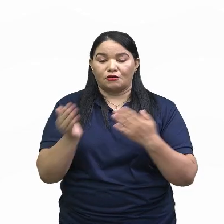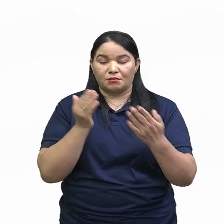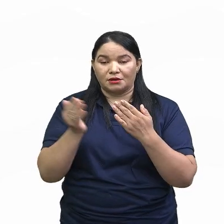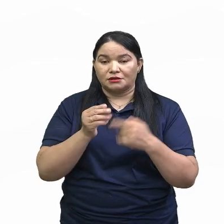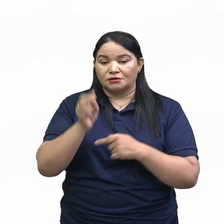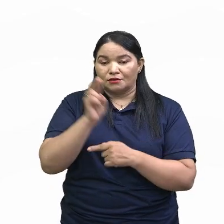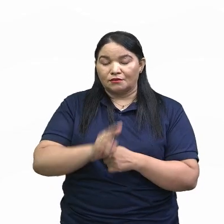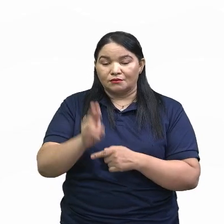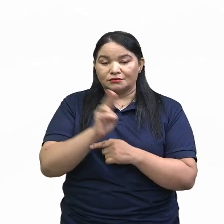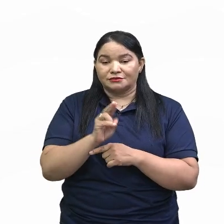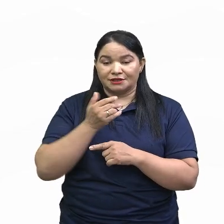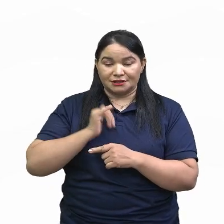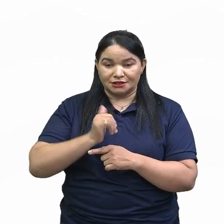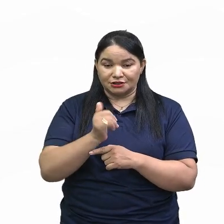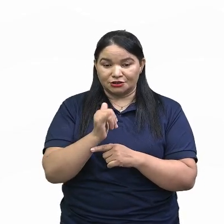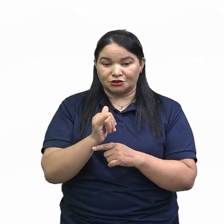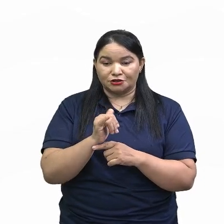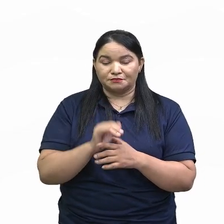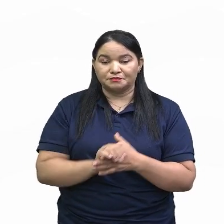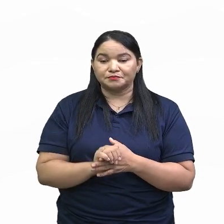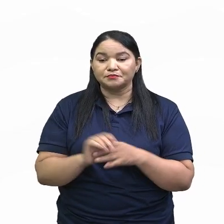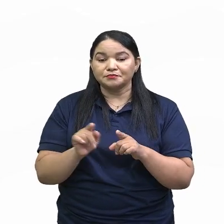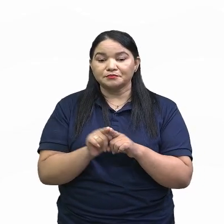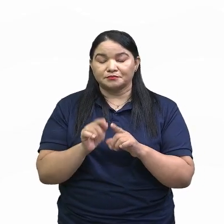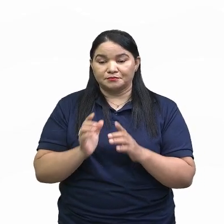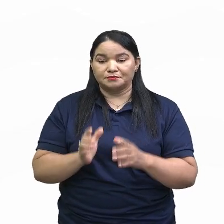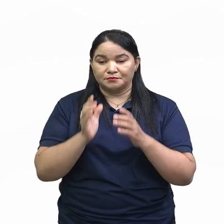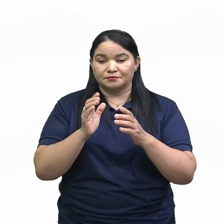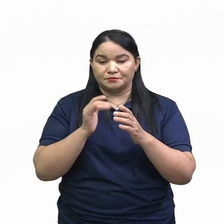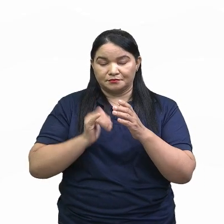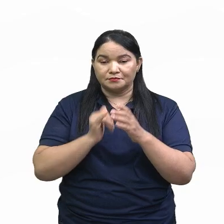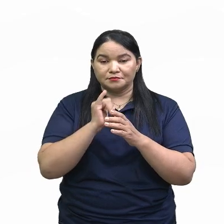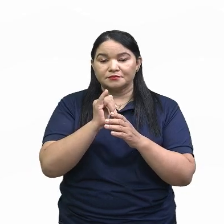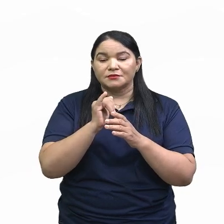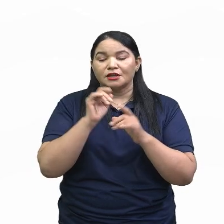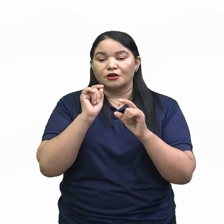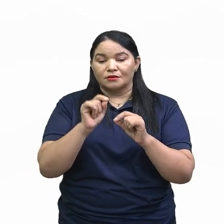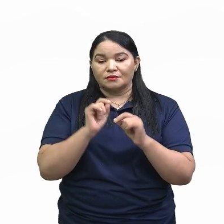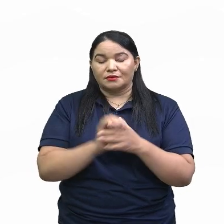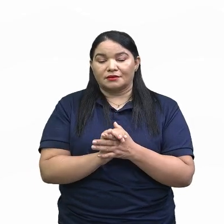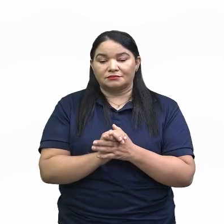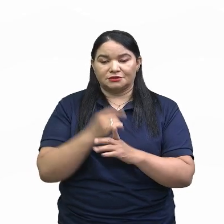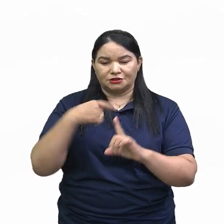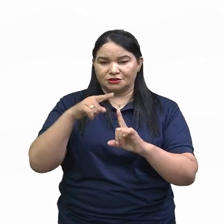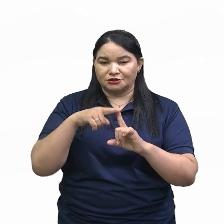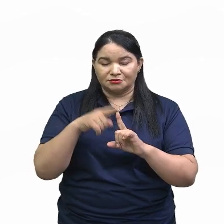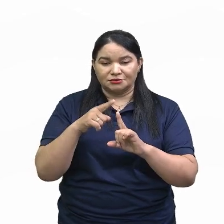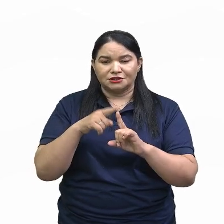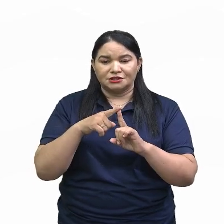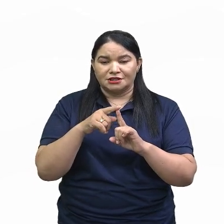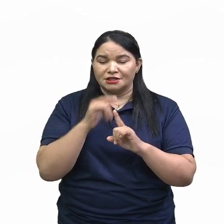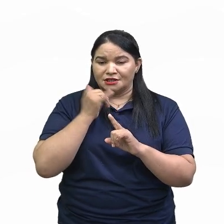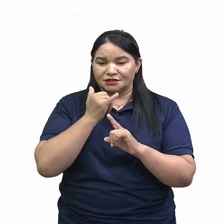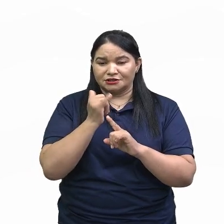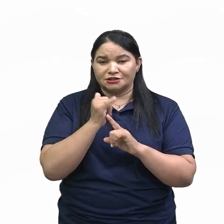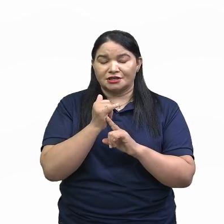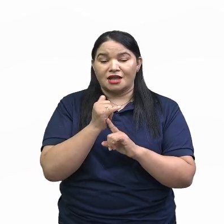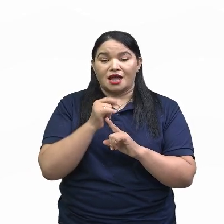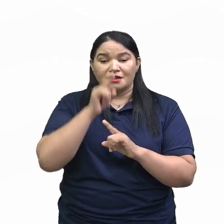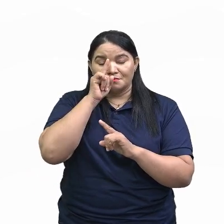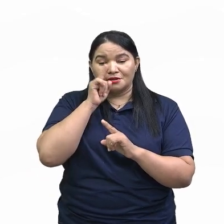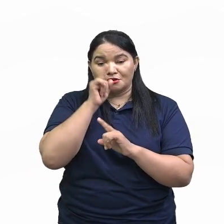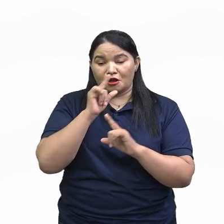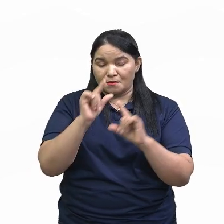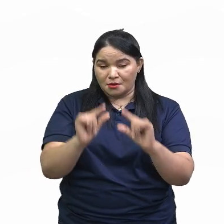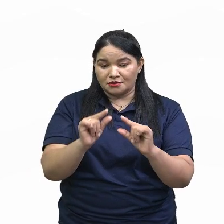de energia nuclear. As fontes de alternativas oferecem riscos bem menores. Uma outra